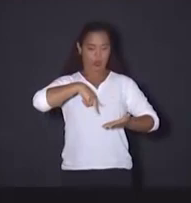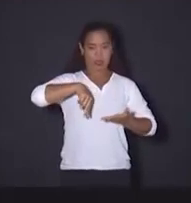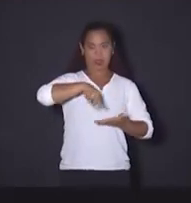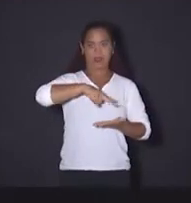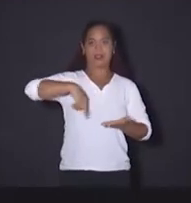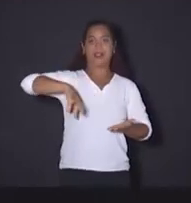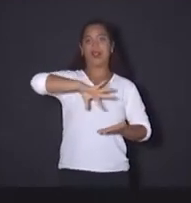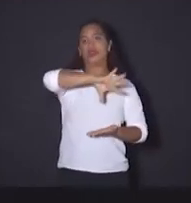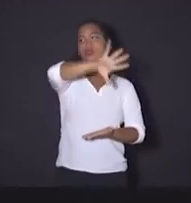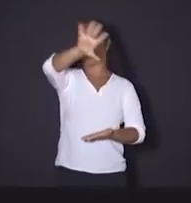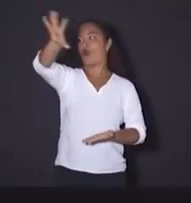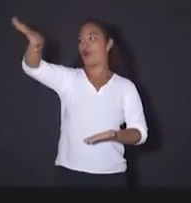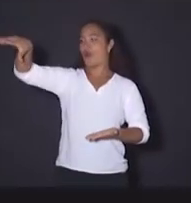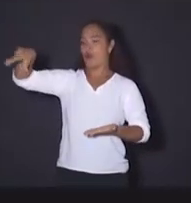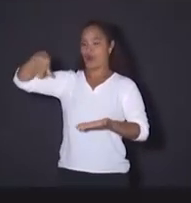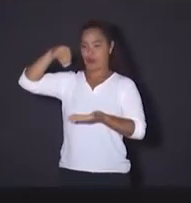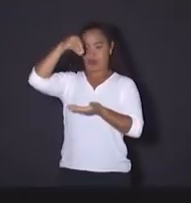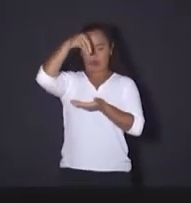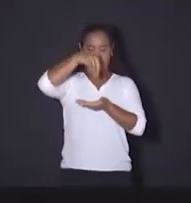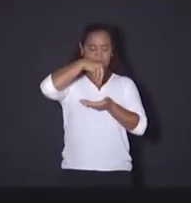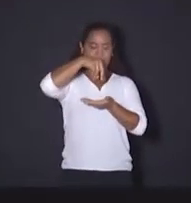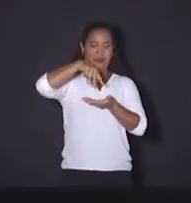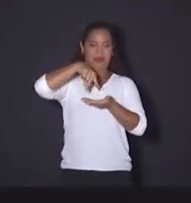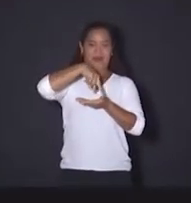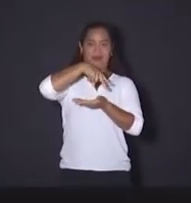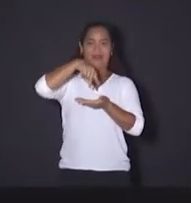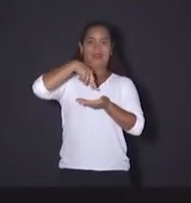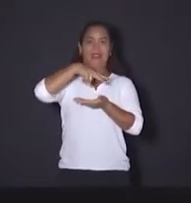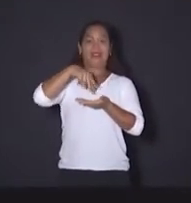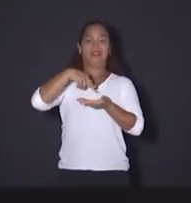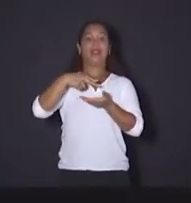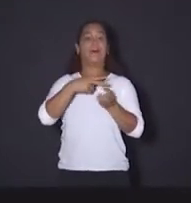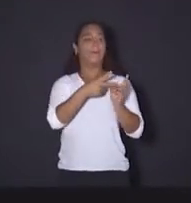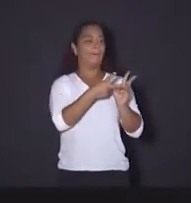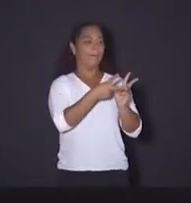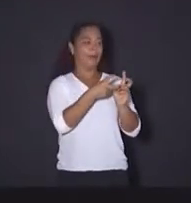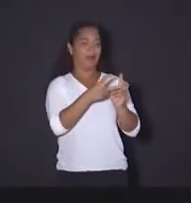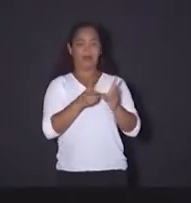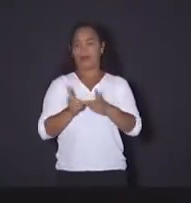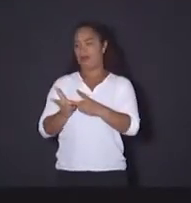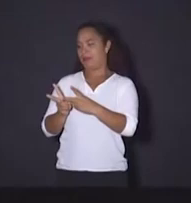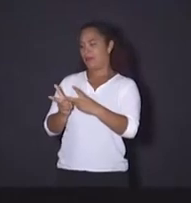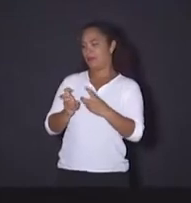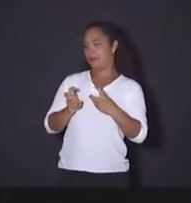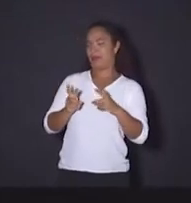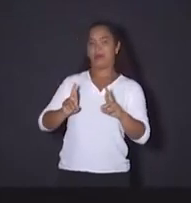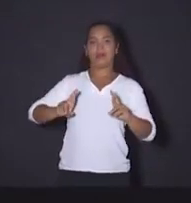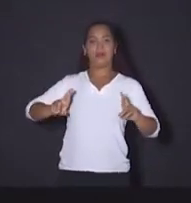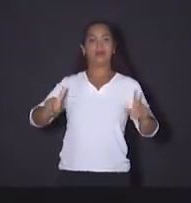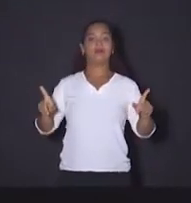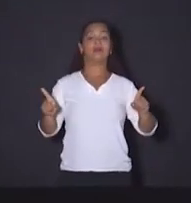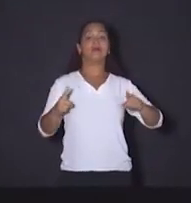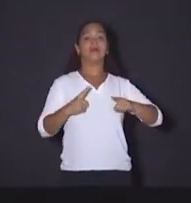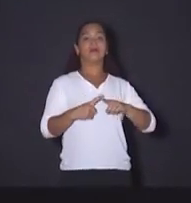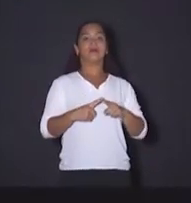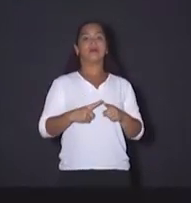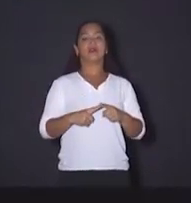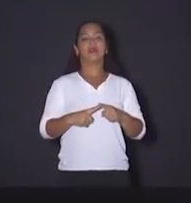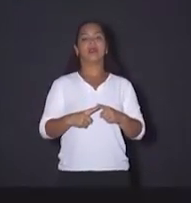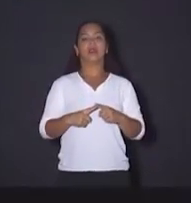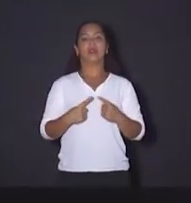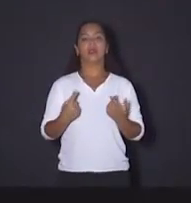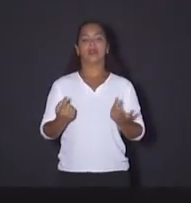dançando. Essa dualidade de percepção da dança se dá exatamente pela